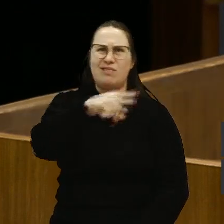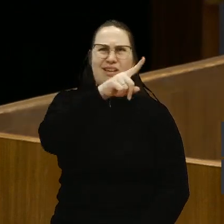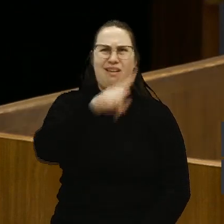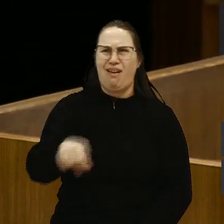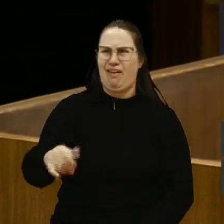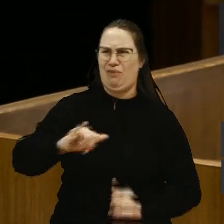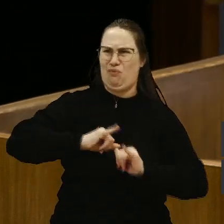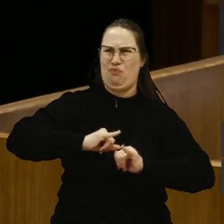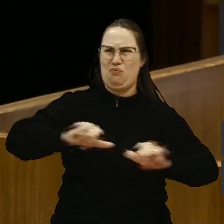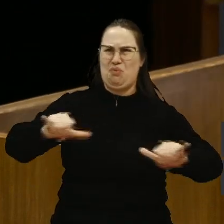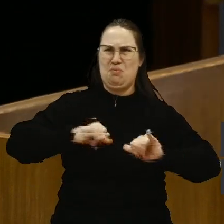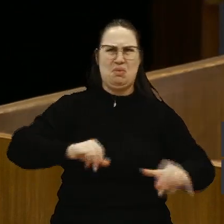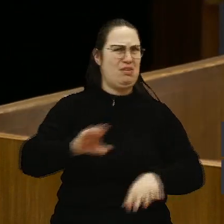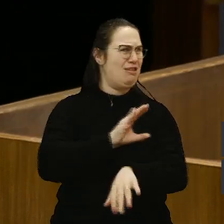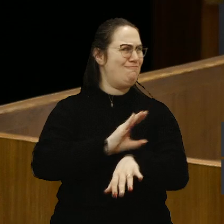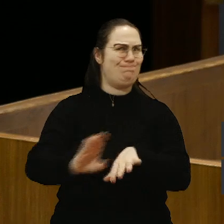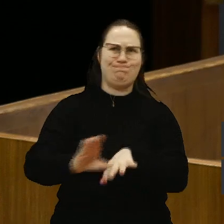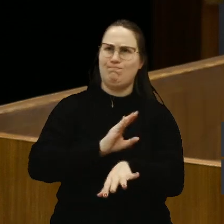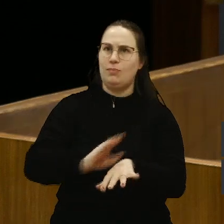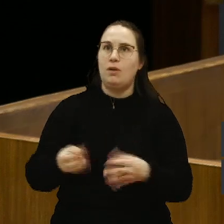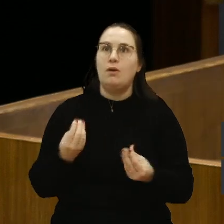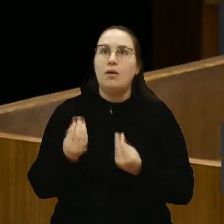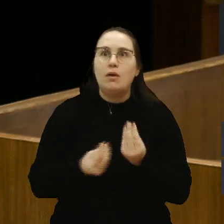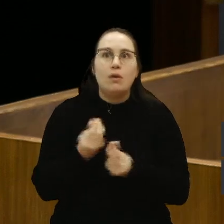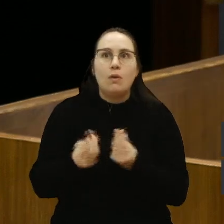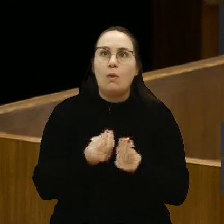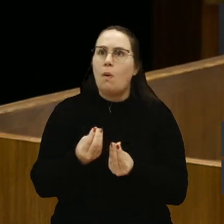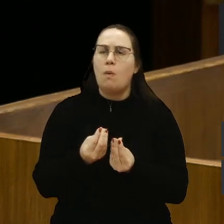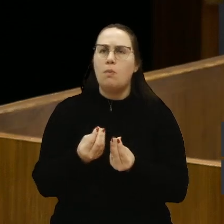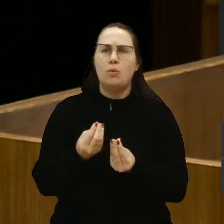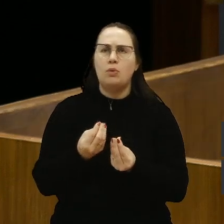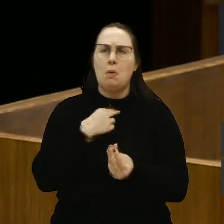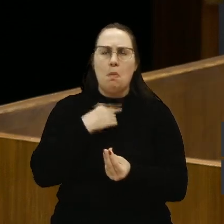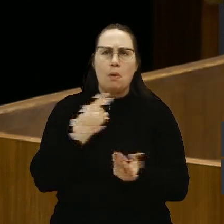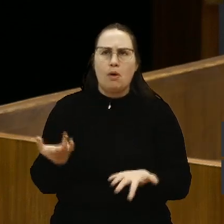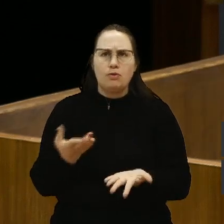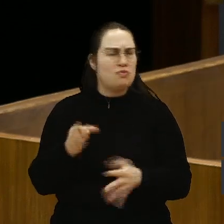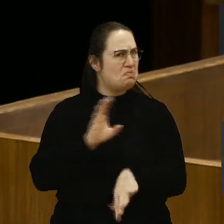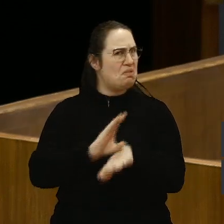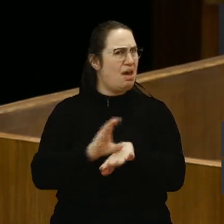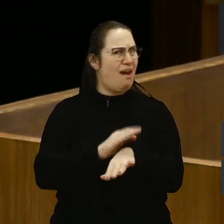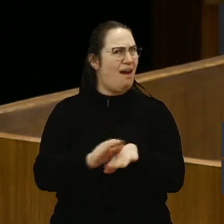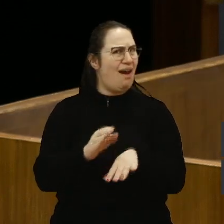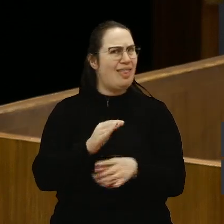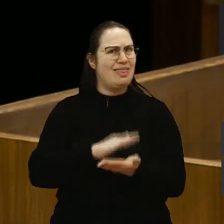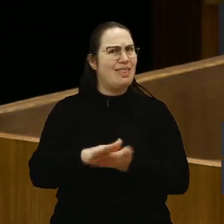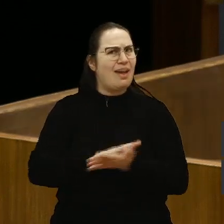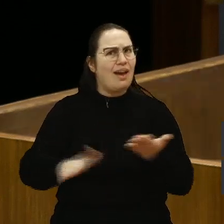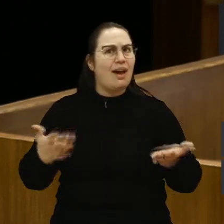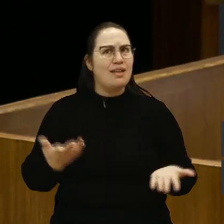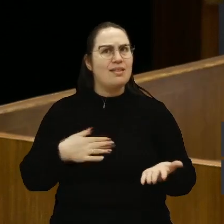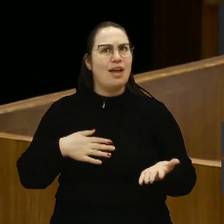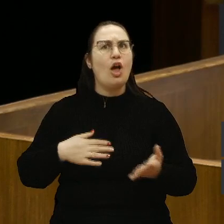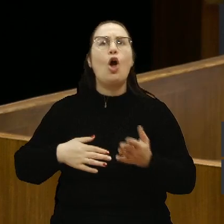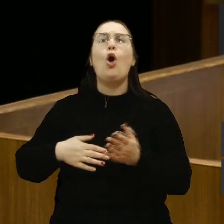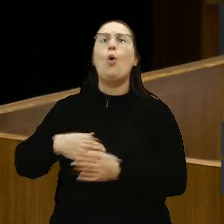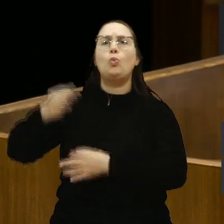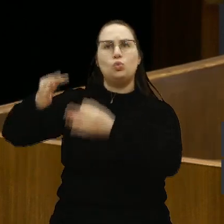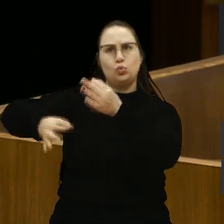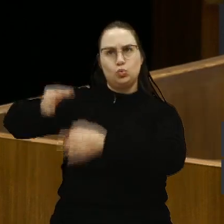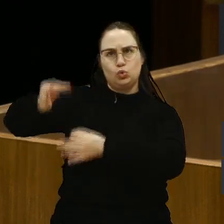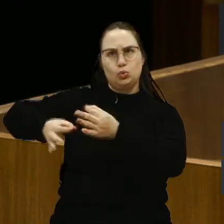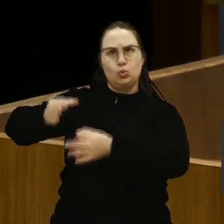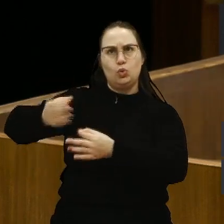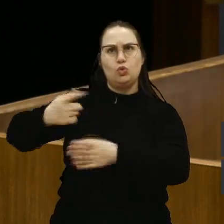dizendo que é inconstitucional. Gente, não tem nada de inconstitucional. Inclusive, o Tribunal de Justiça já derrubou a inconstitucionalidade